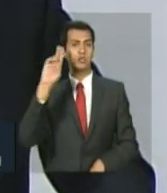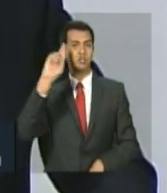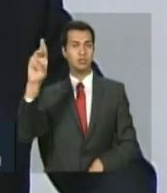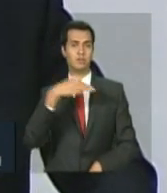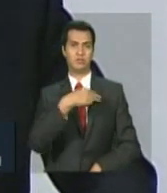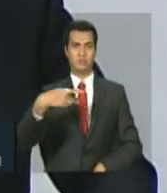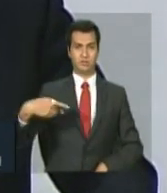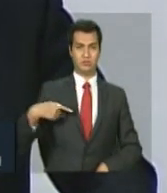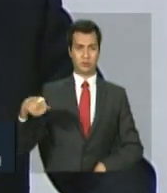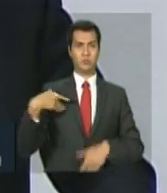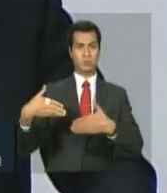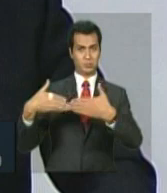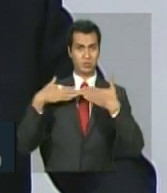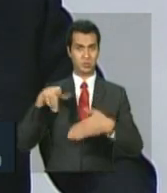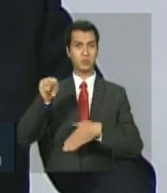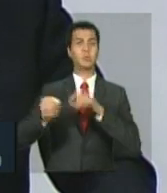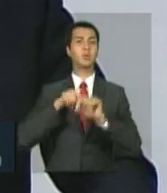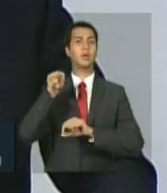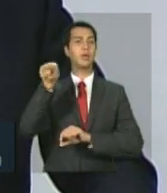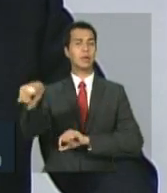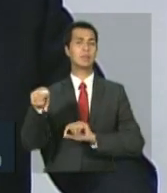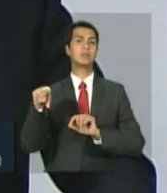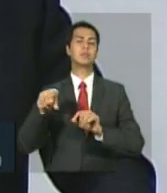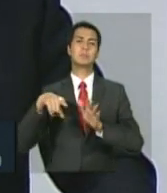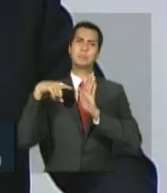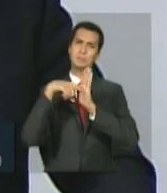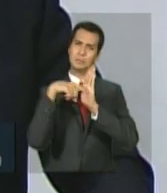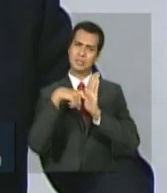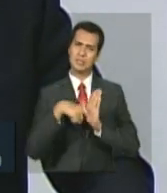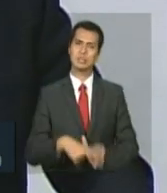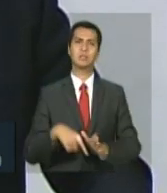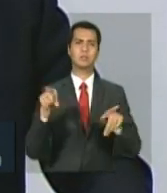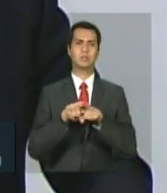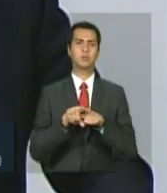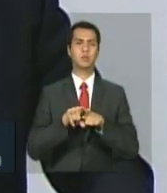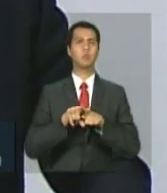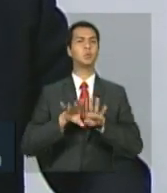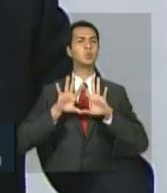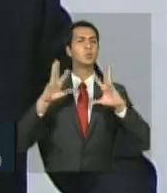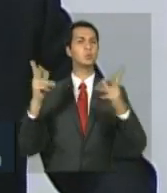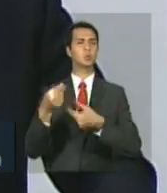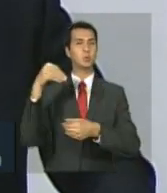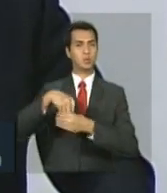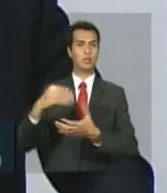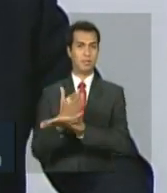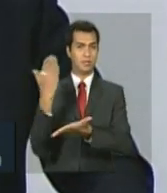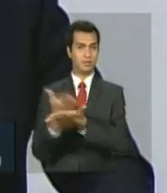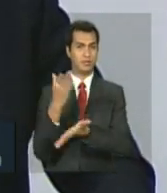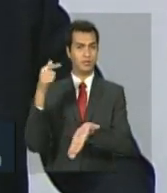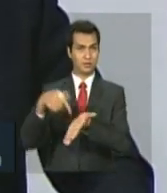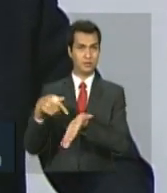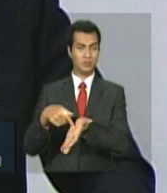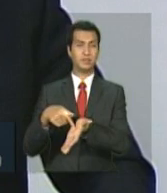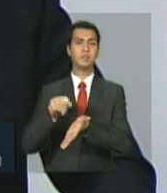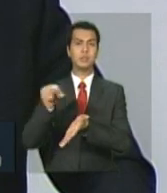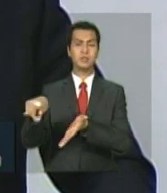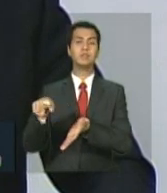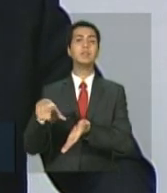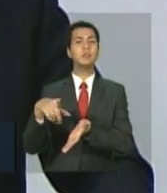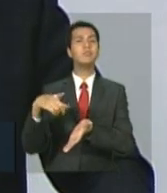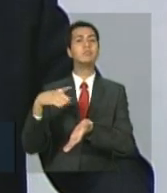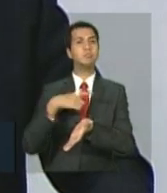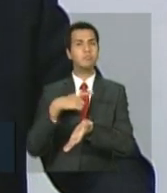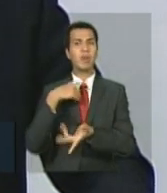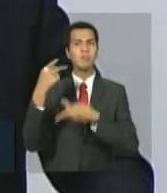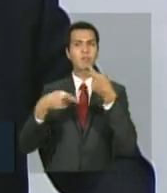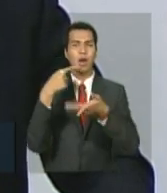a abertura de uma apuração para desnudar tudo o que está escrito naquela reportagem. Me interessa que o Ministério Público, como órgão independente,